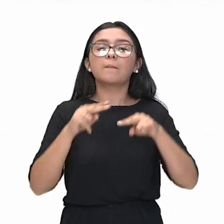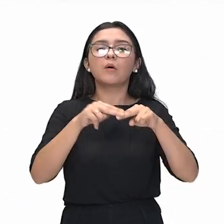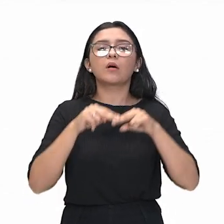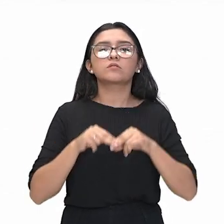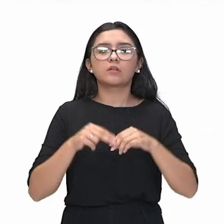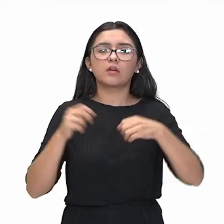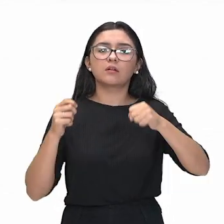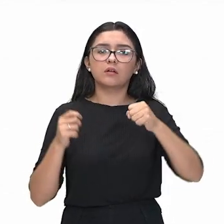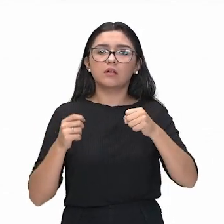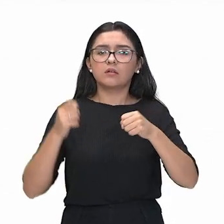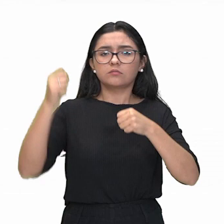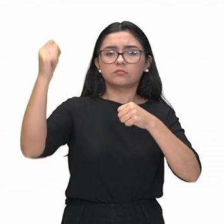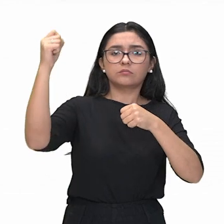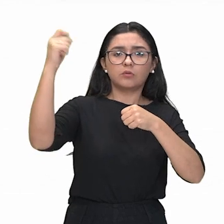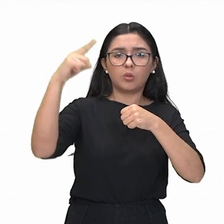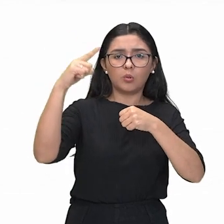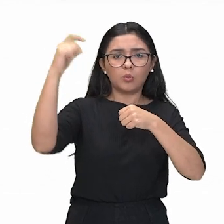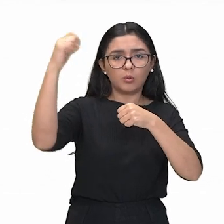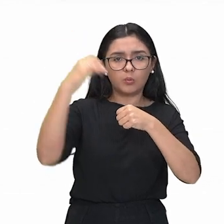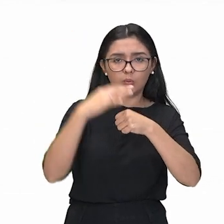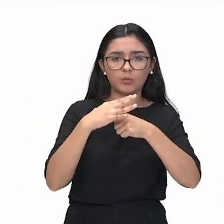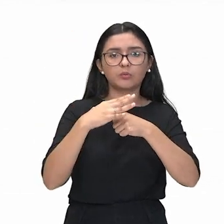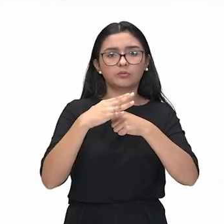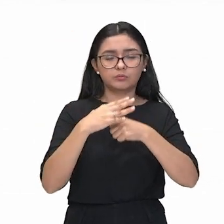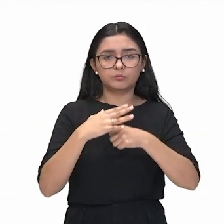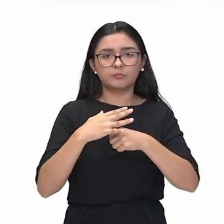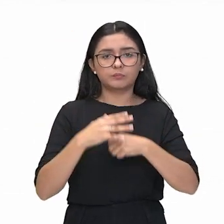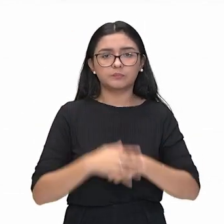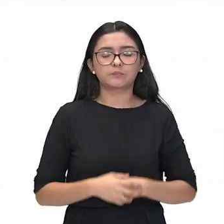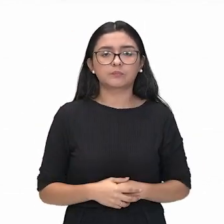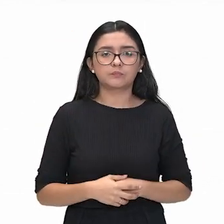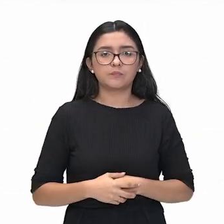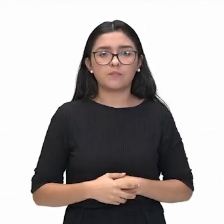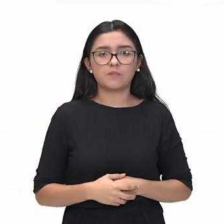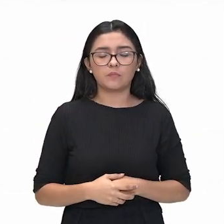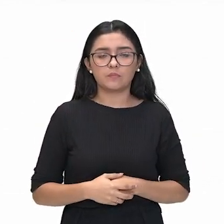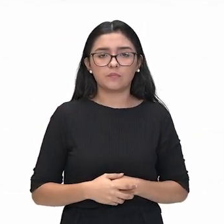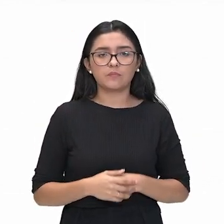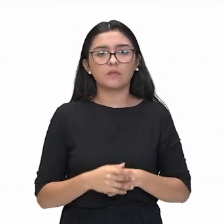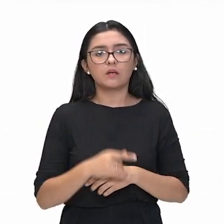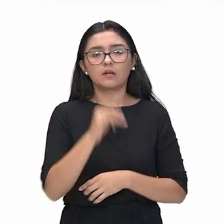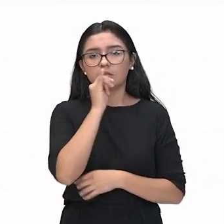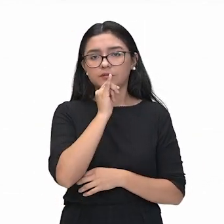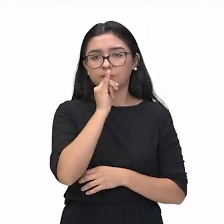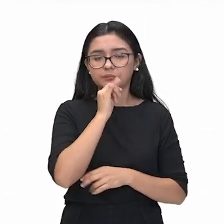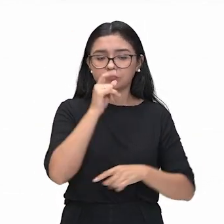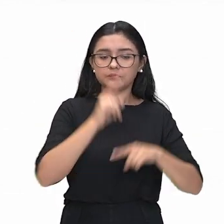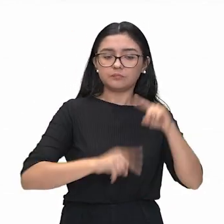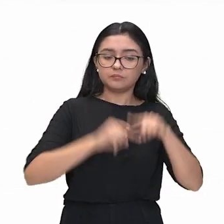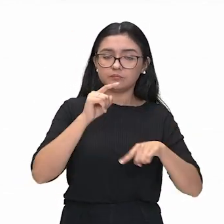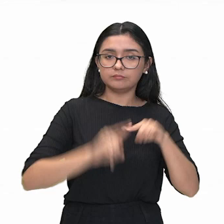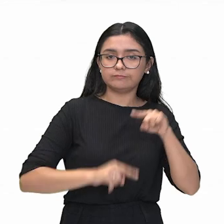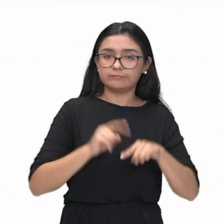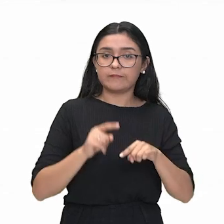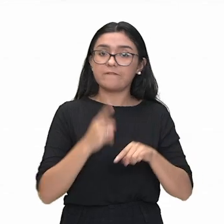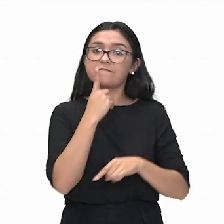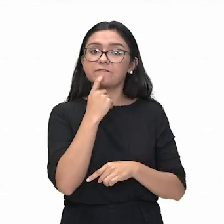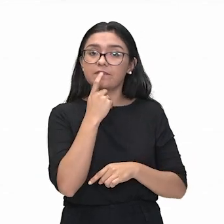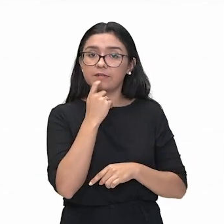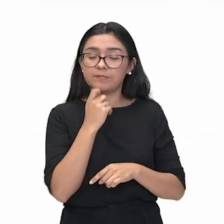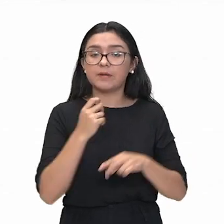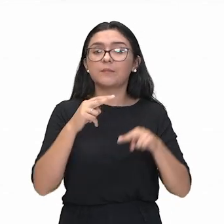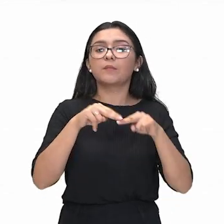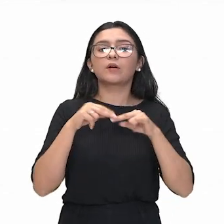ele refletida, tirando aquela que é absorvida. Um objeto, ele só é vermelho,